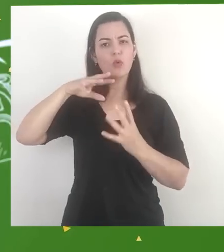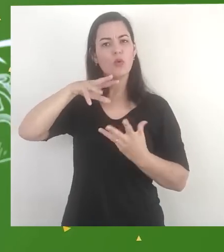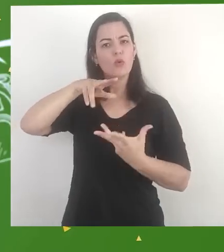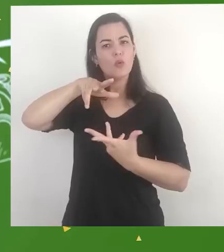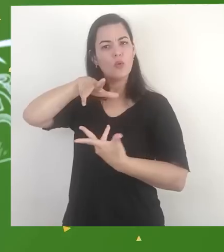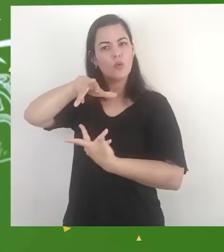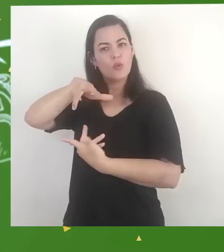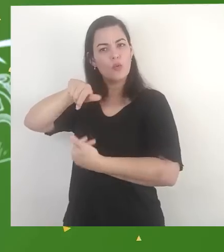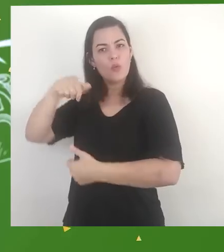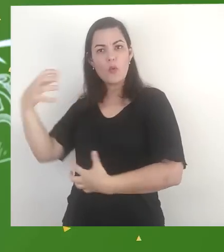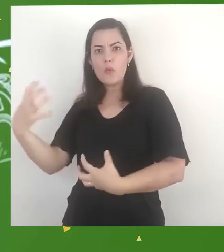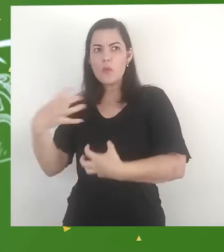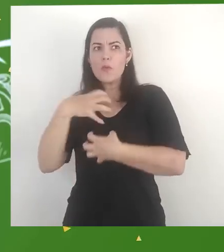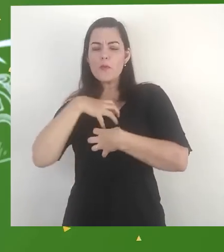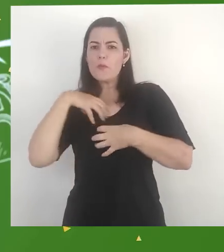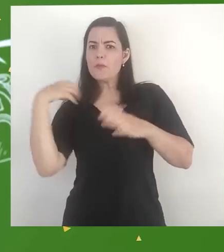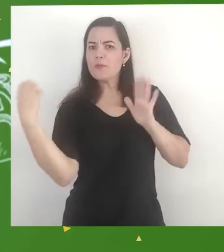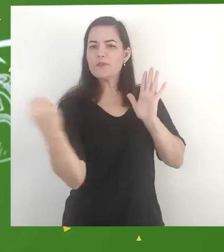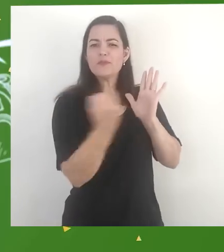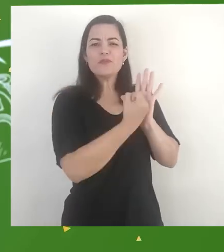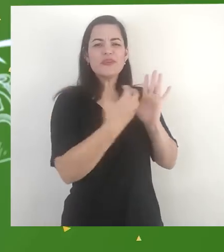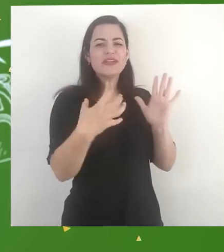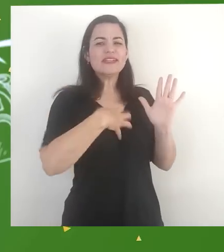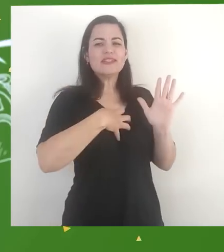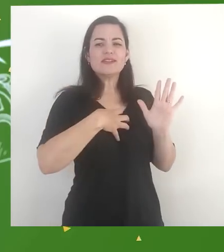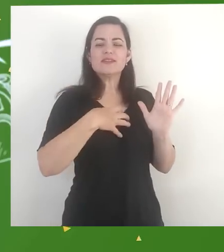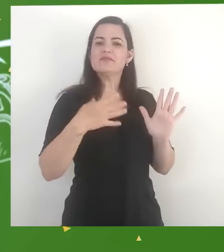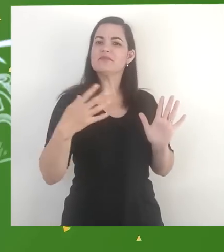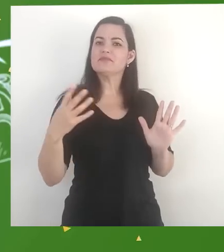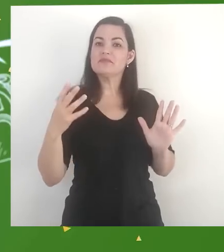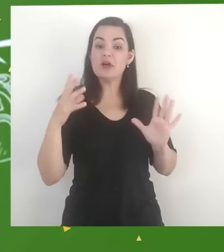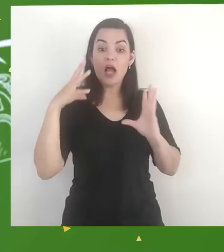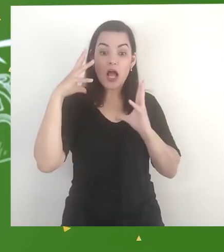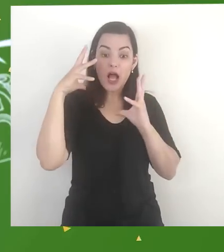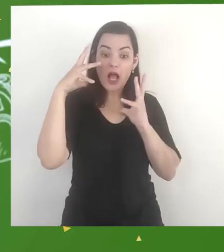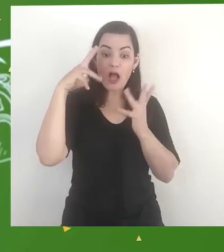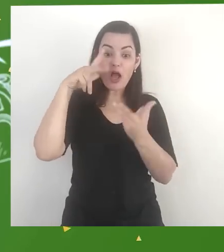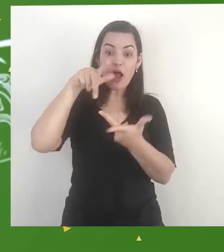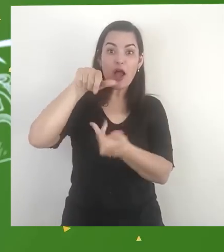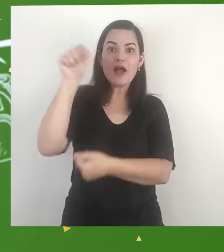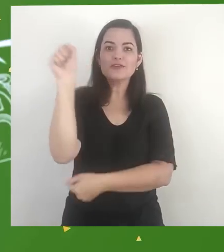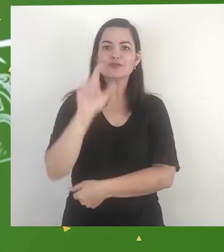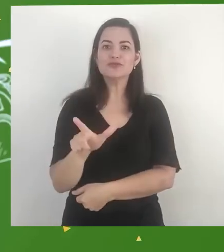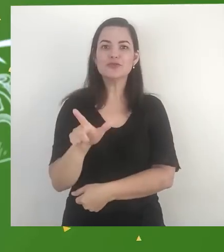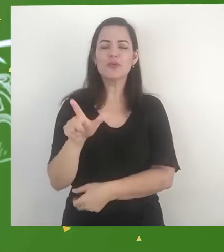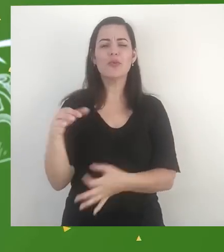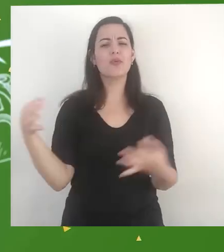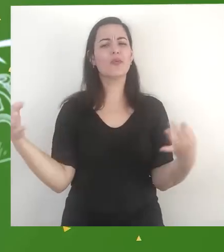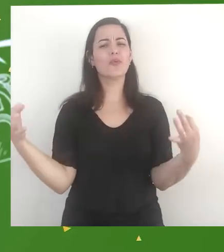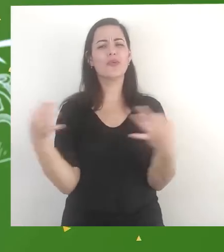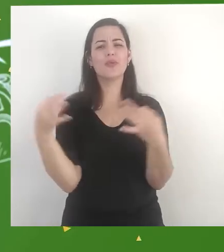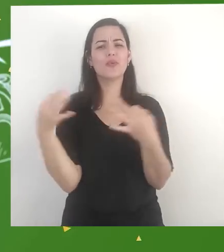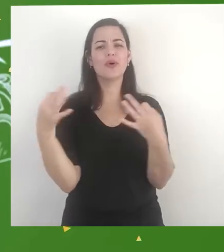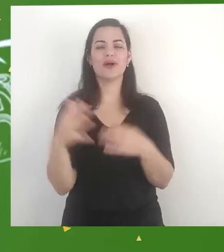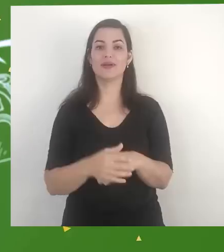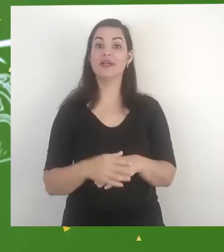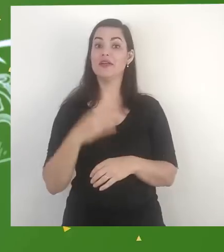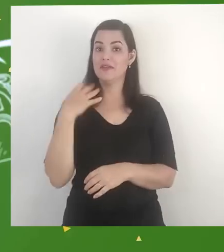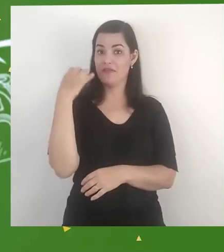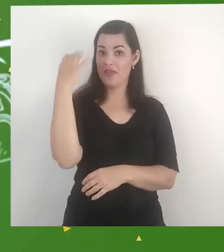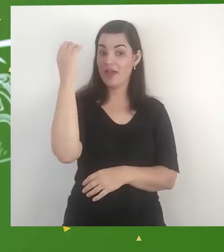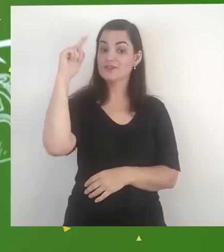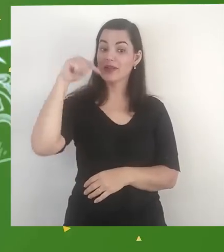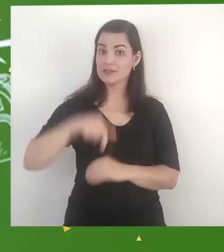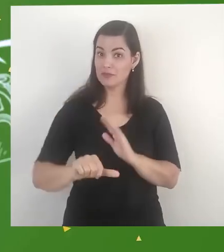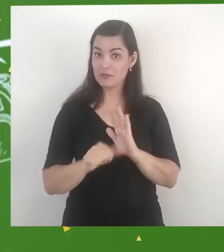conseguiram ver essa tonalidade azulada e bonita que o nosso planeta possui. Essa viagem, turma,